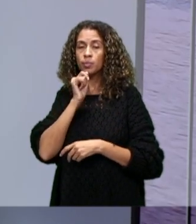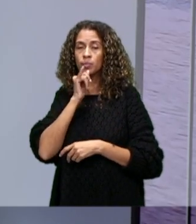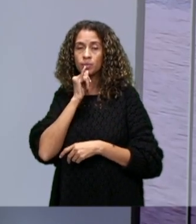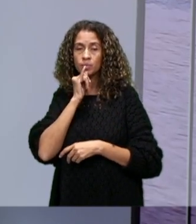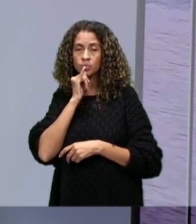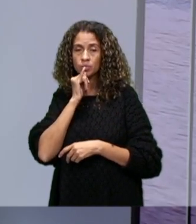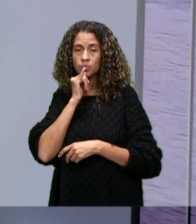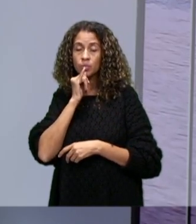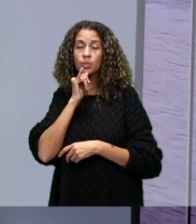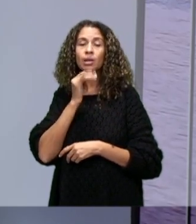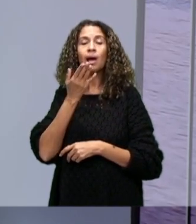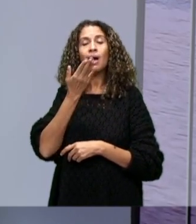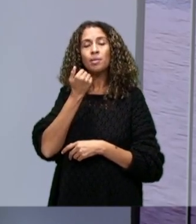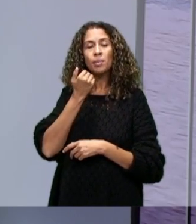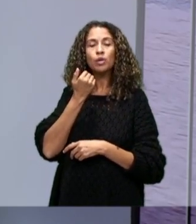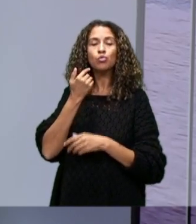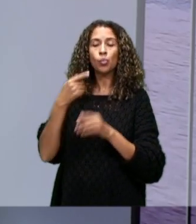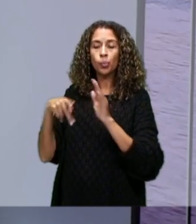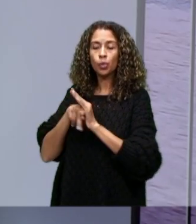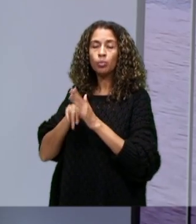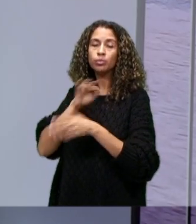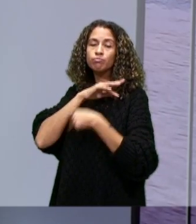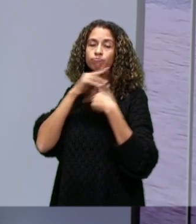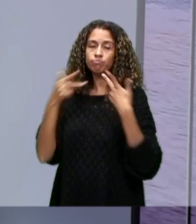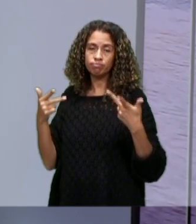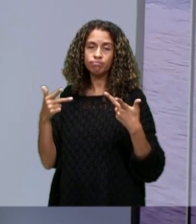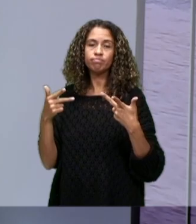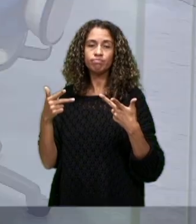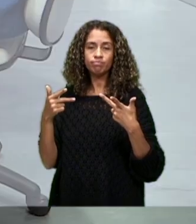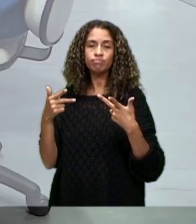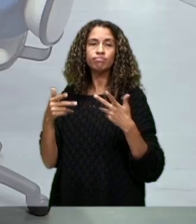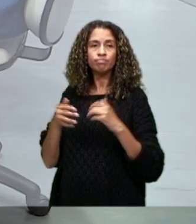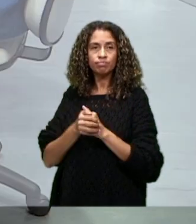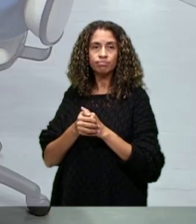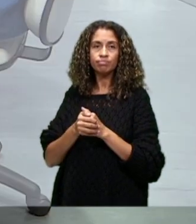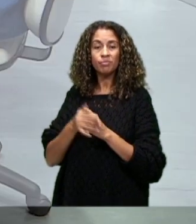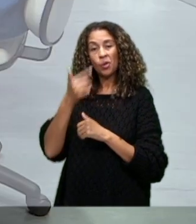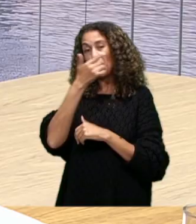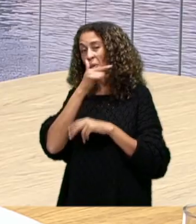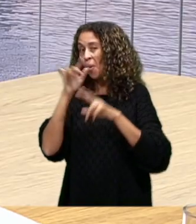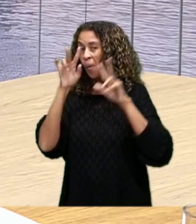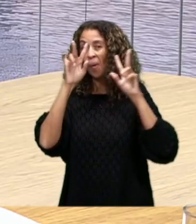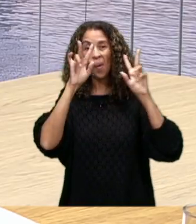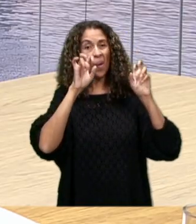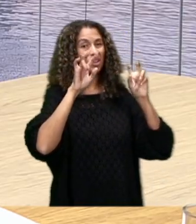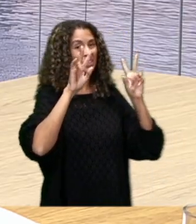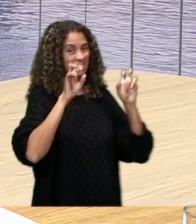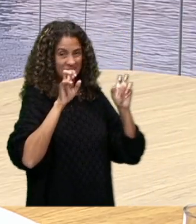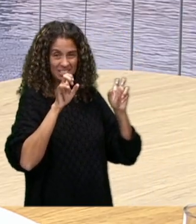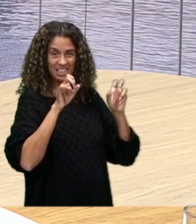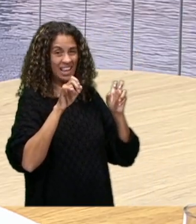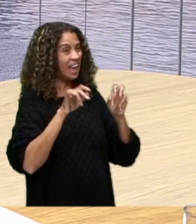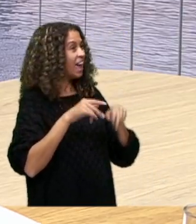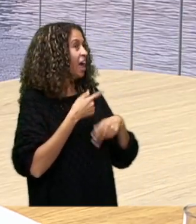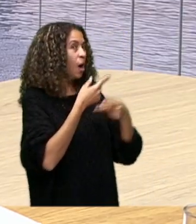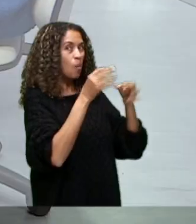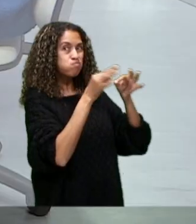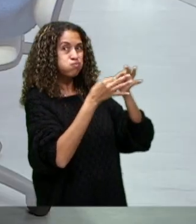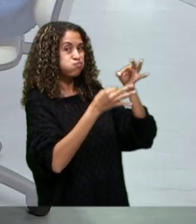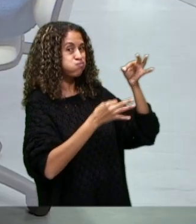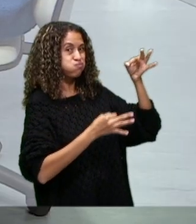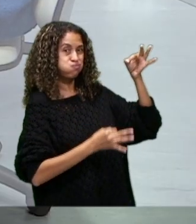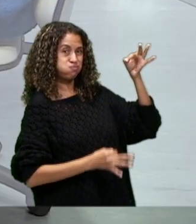alimento de origem animal, né? Também tem aí umas diferenças. Outro assunto, é muito assunto.